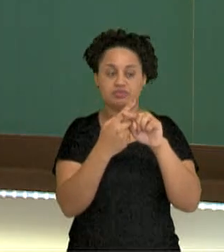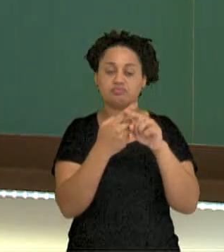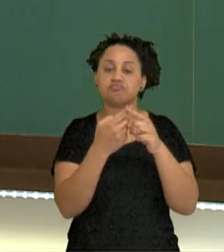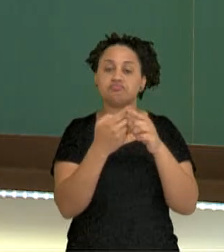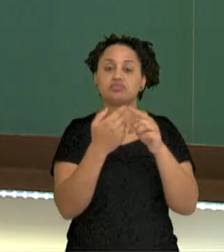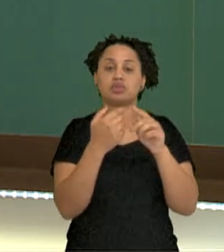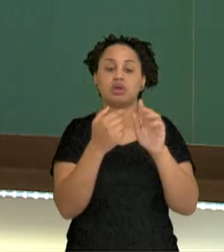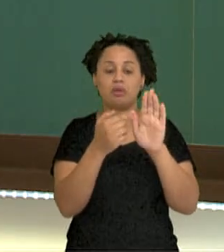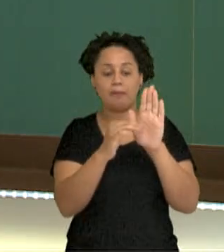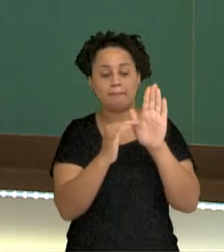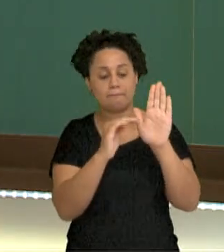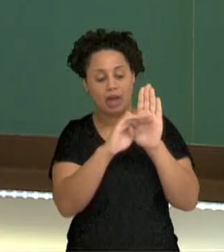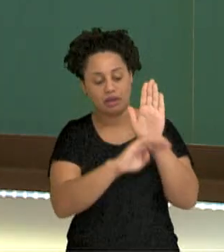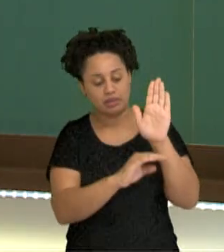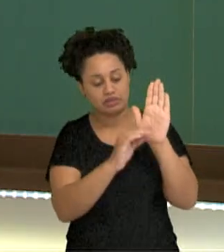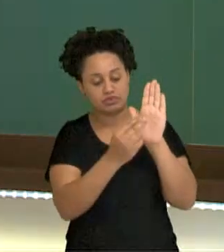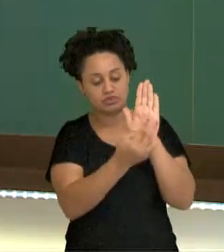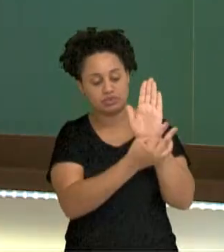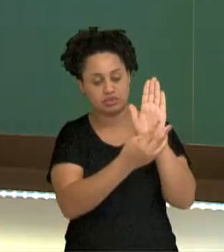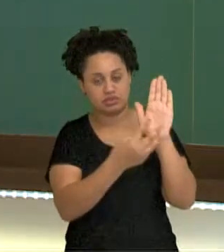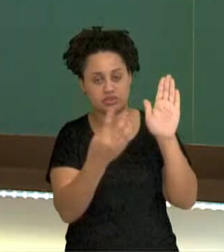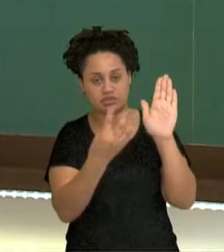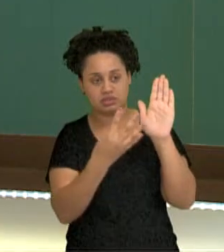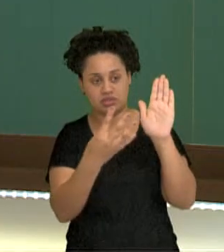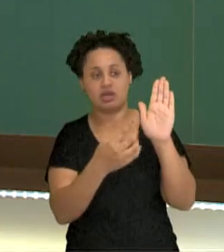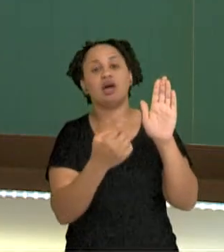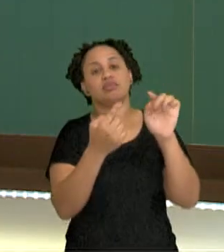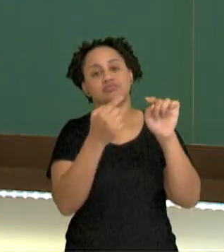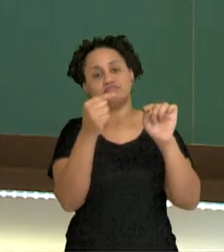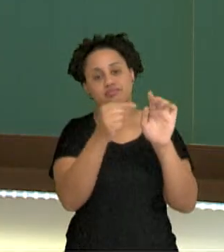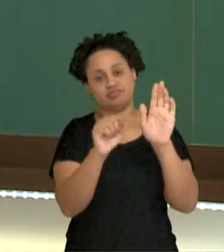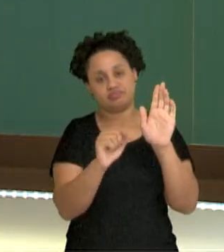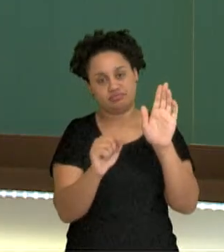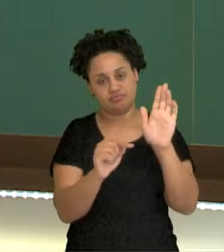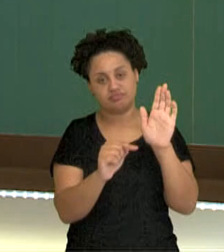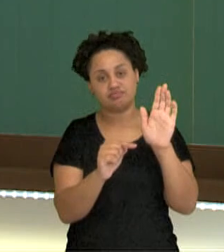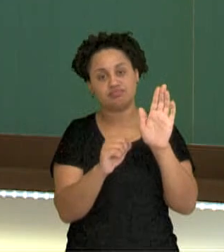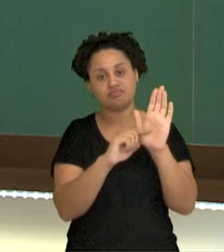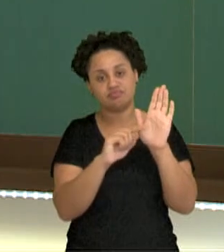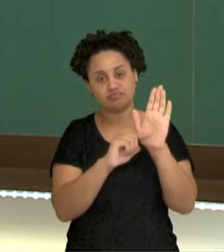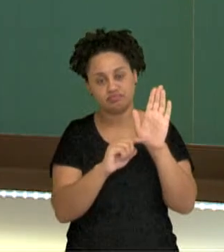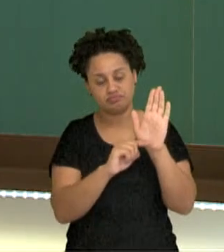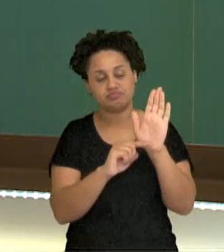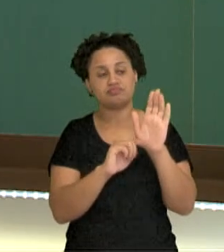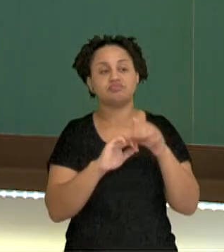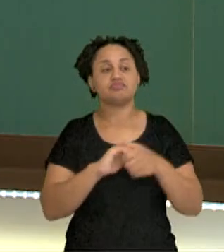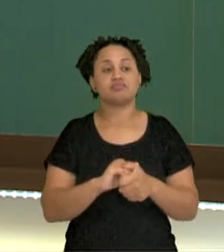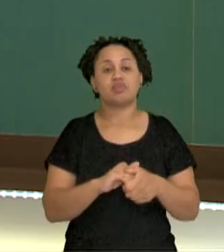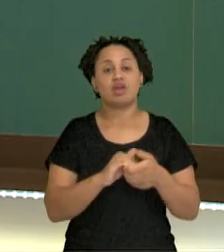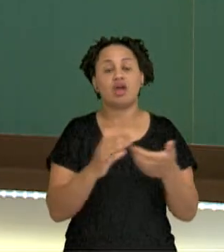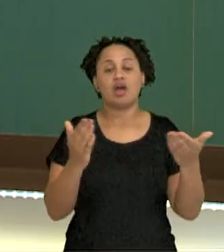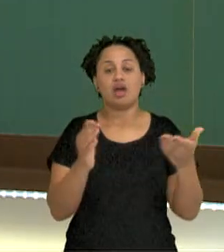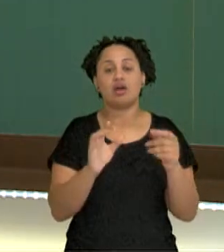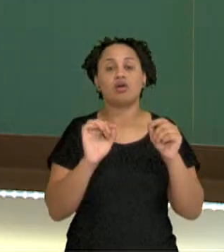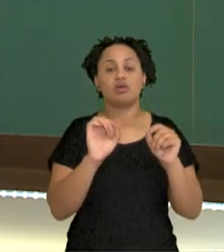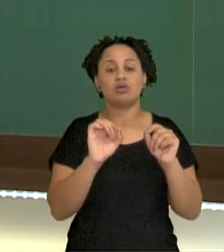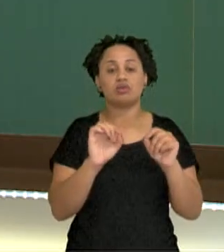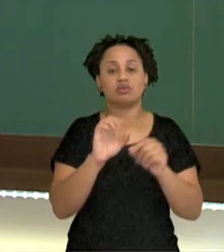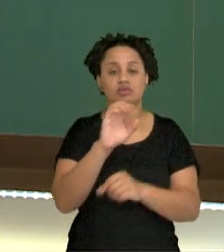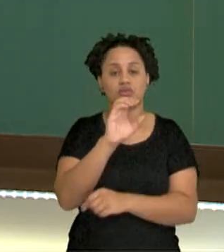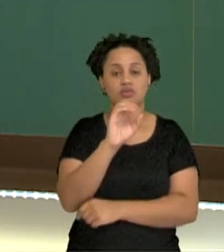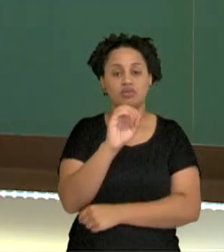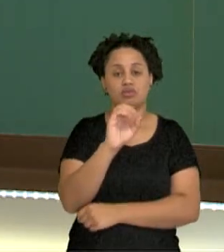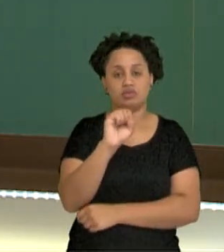positivo. Os quadrantes que estão para baixo são negativos, tá? Vamos olhar agora somente para